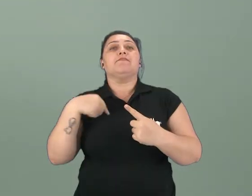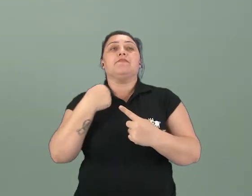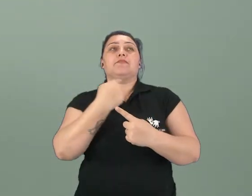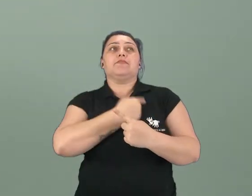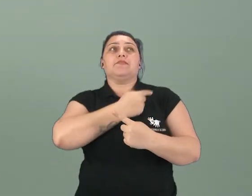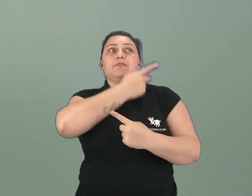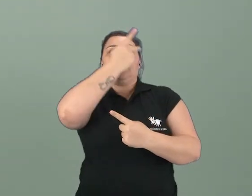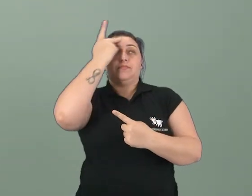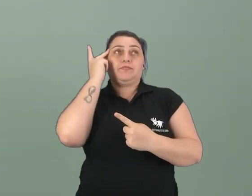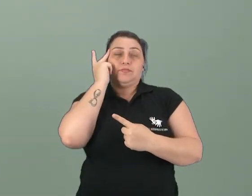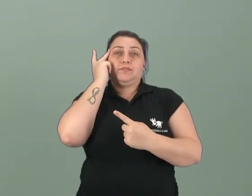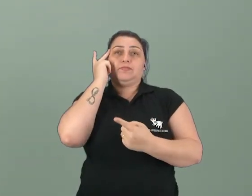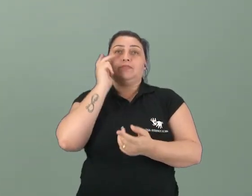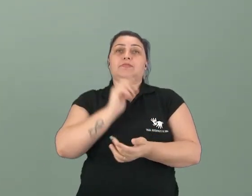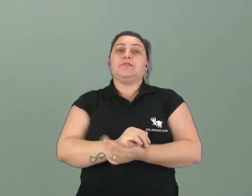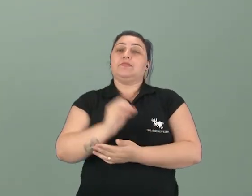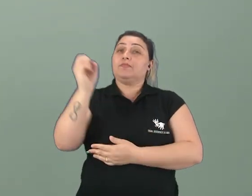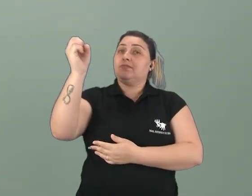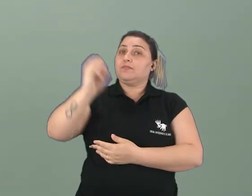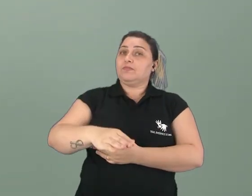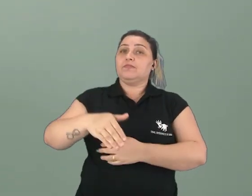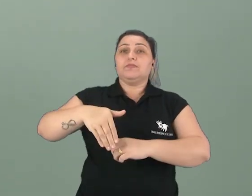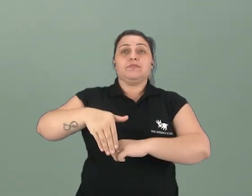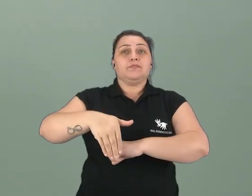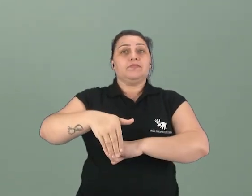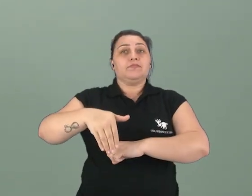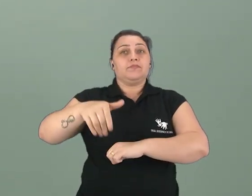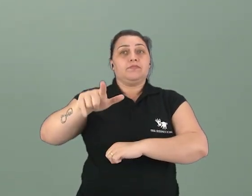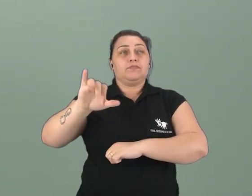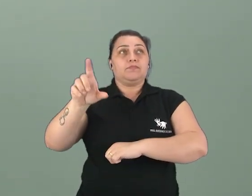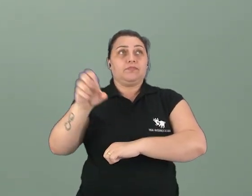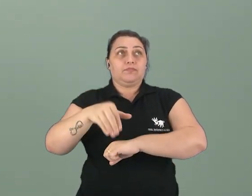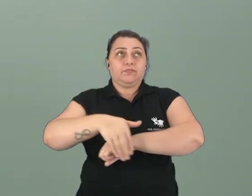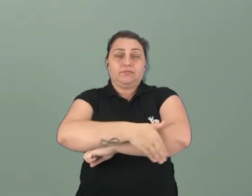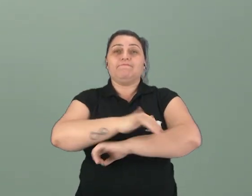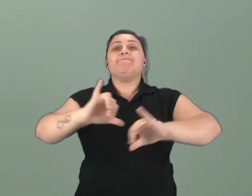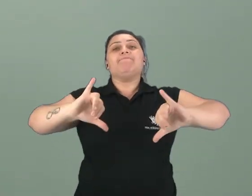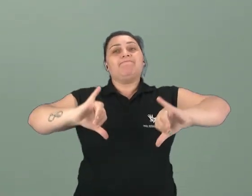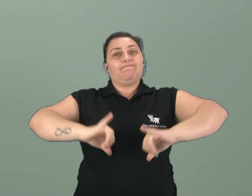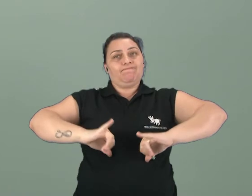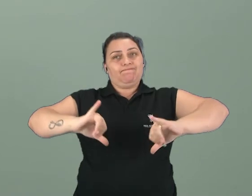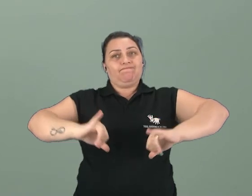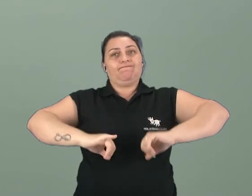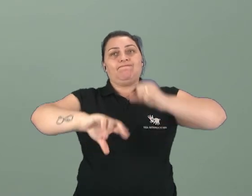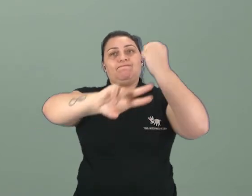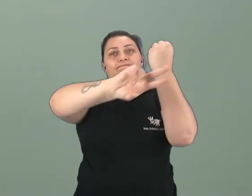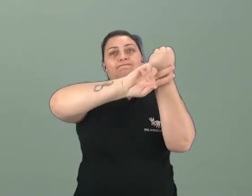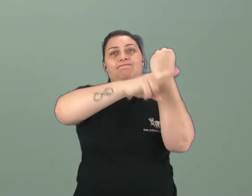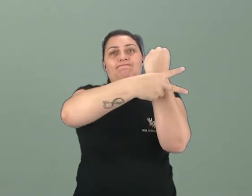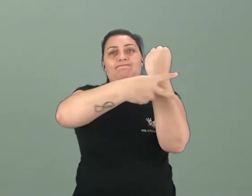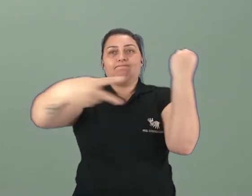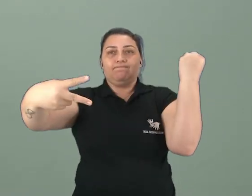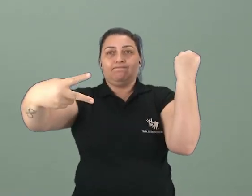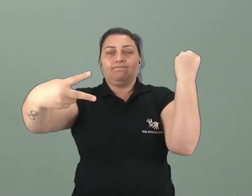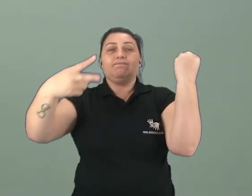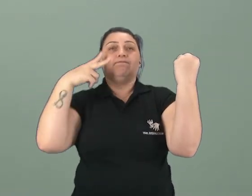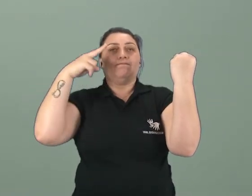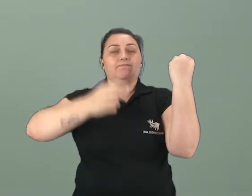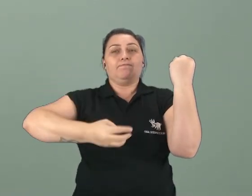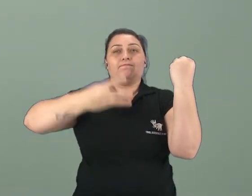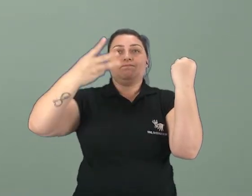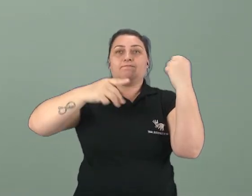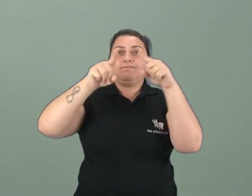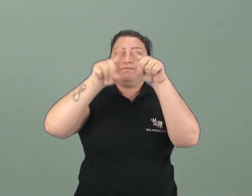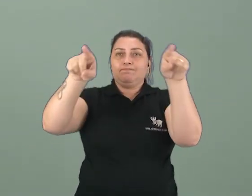a pessoa mesmo que jogou o lixo, ela sofreu as consequências. Nós vemos aí no terceiro quadrinho. Ela